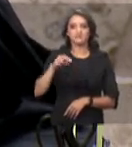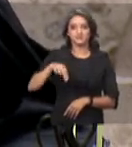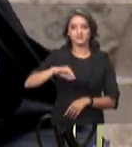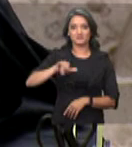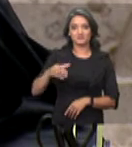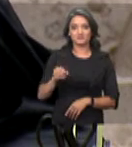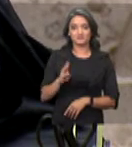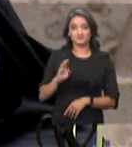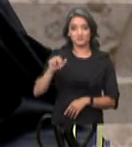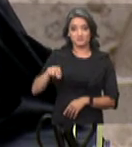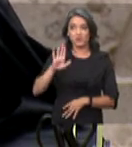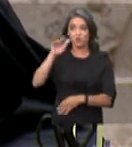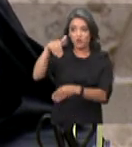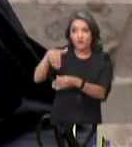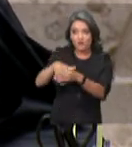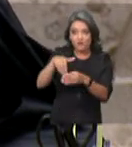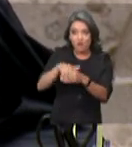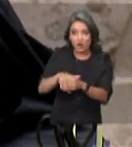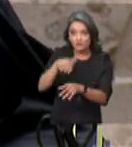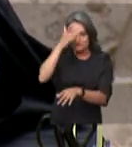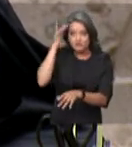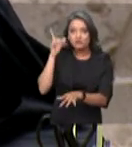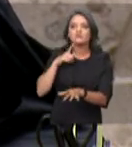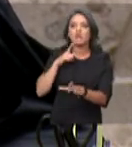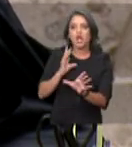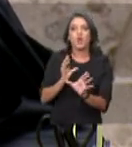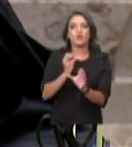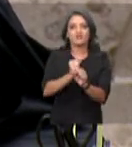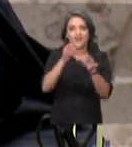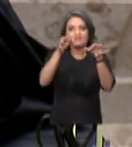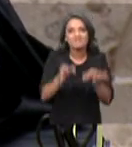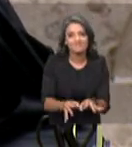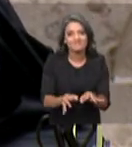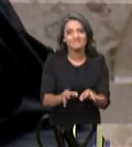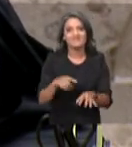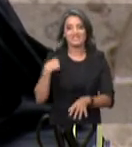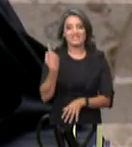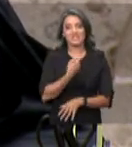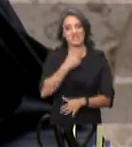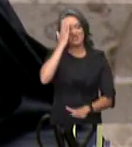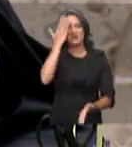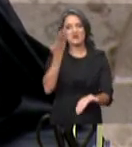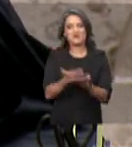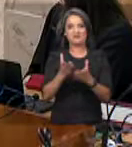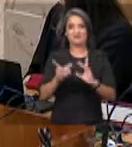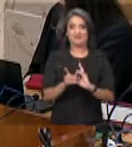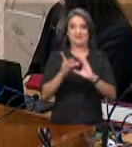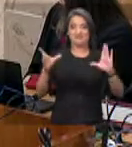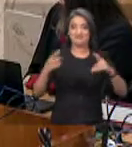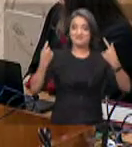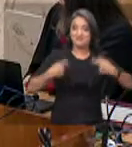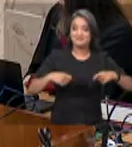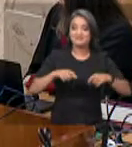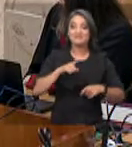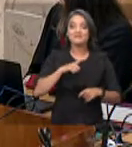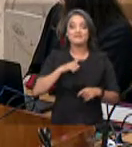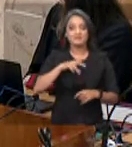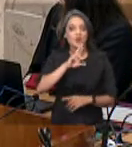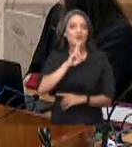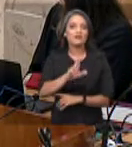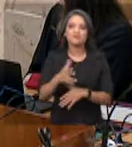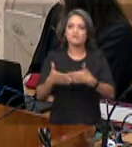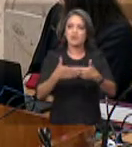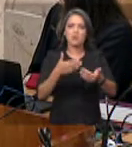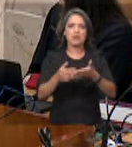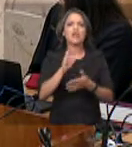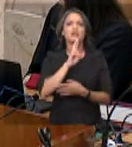seja o voto apurado nós confiamos na nossa democracia e haveremos de ter o resultado Qualquer que